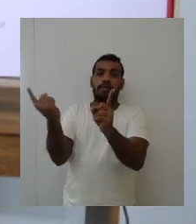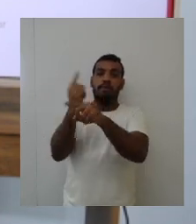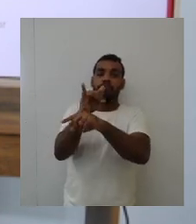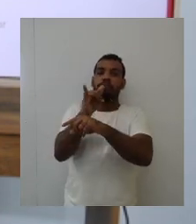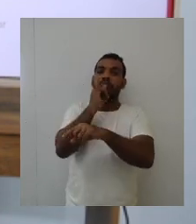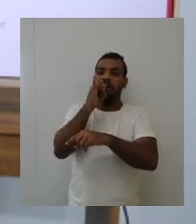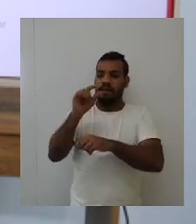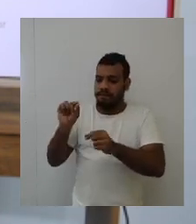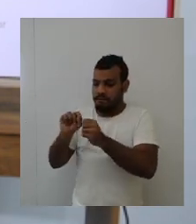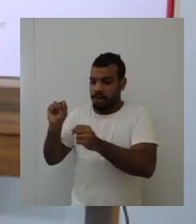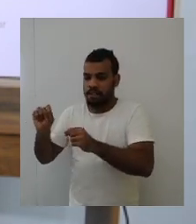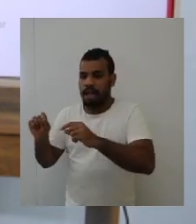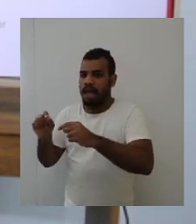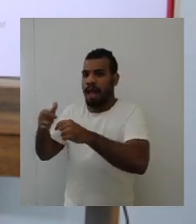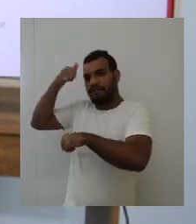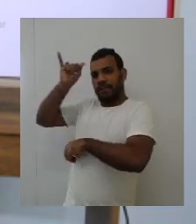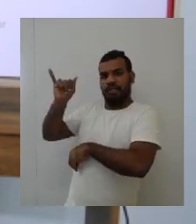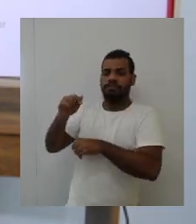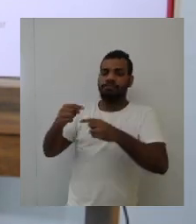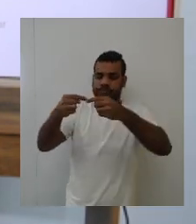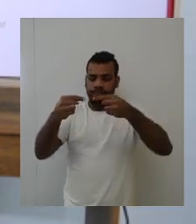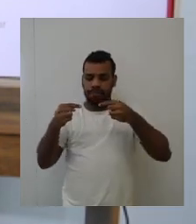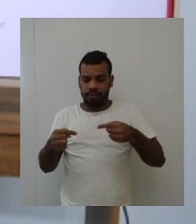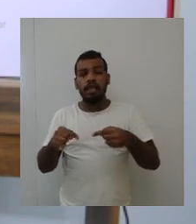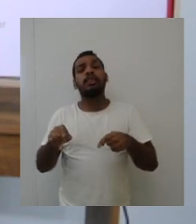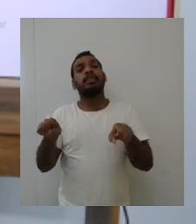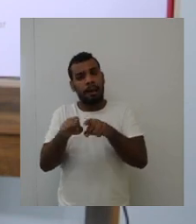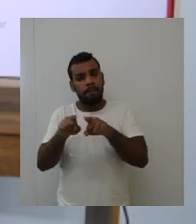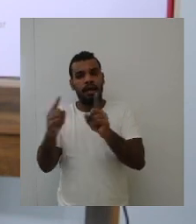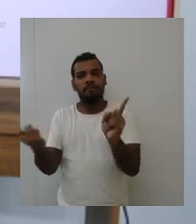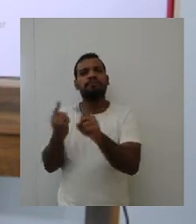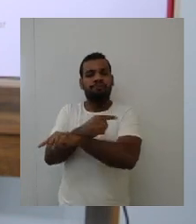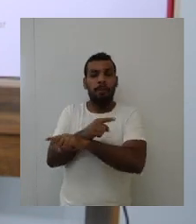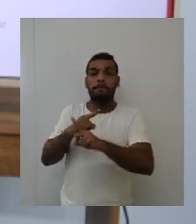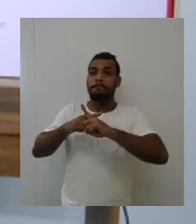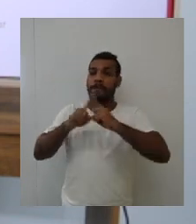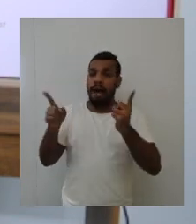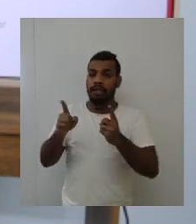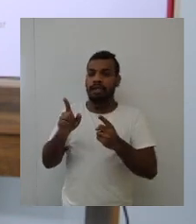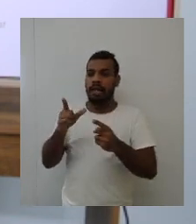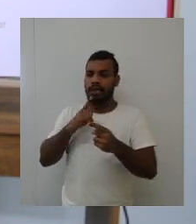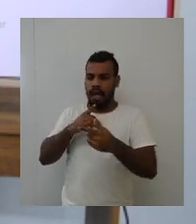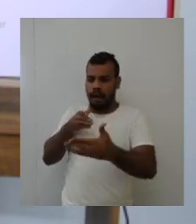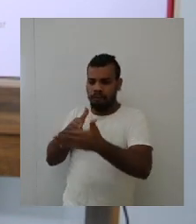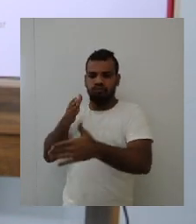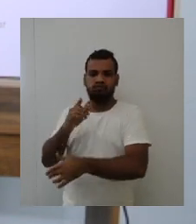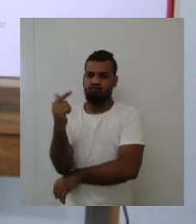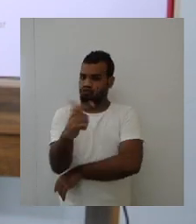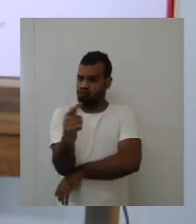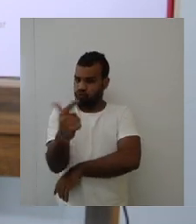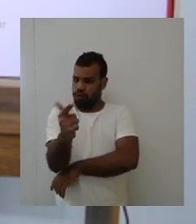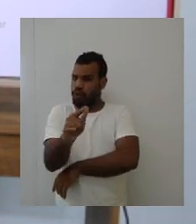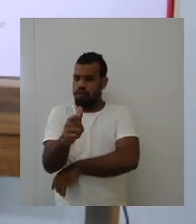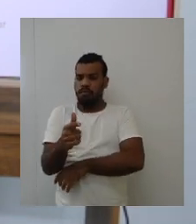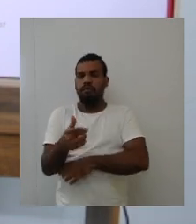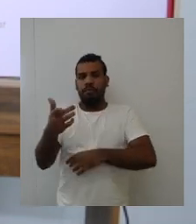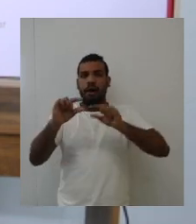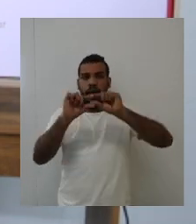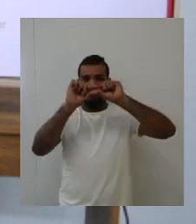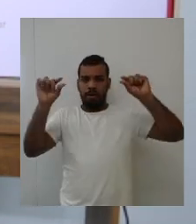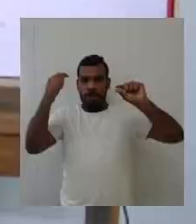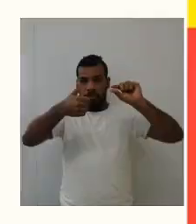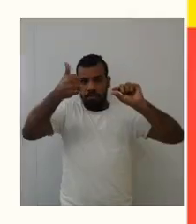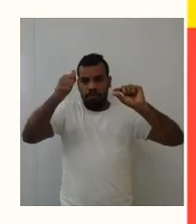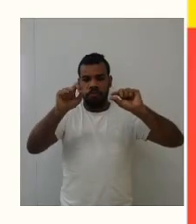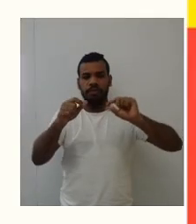de uma ação. A segunda, o embora, também é uma oposição, mas ela não impede a realização da ação. Então, na primeira, a